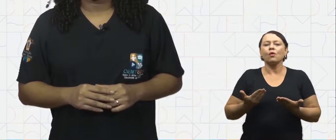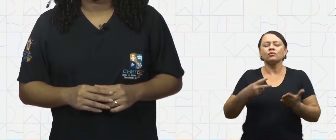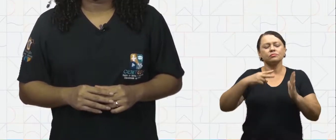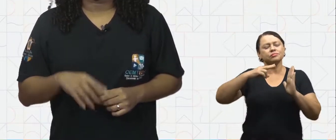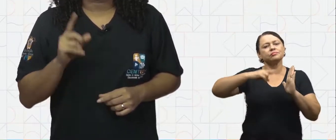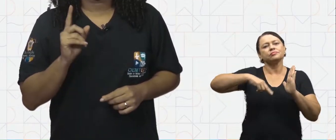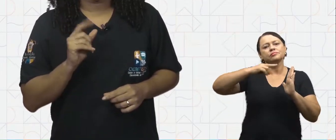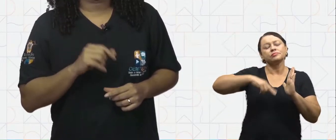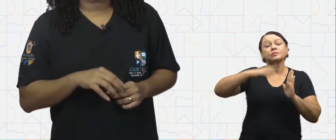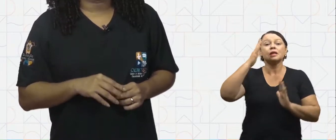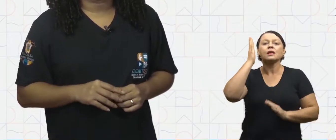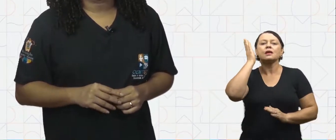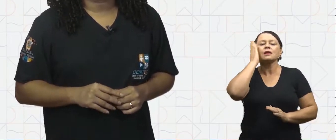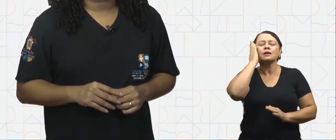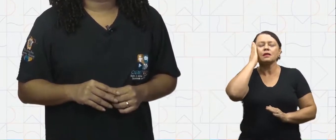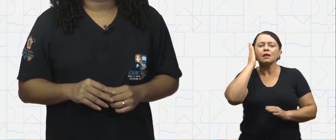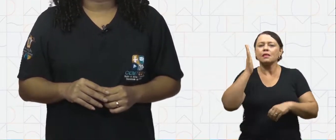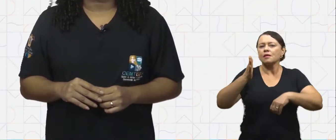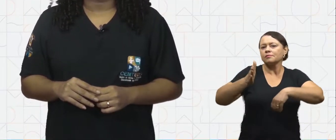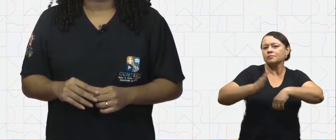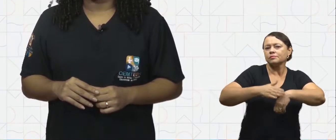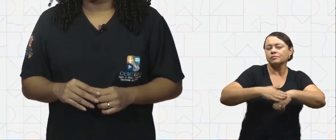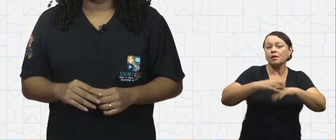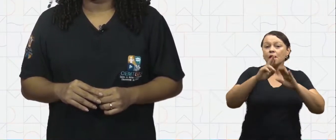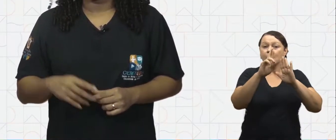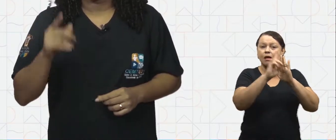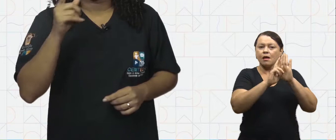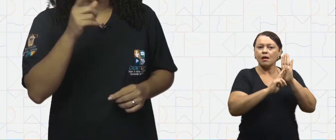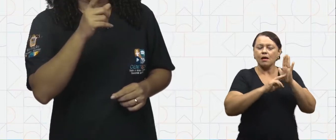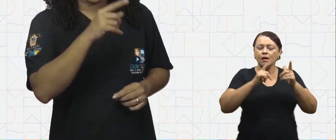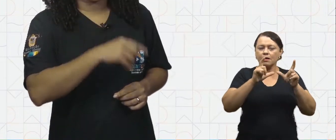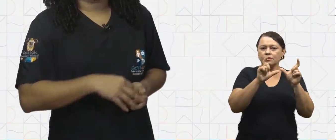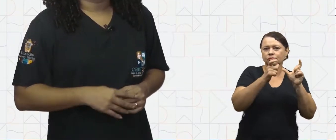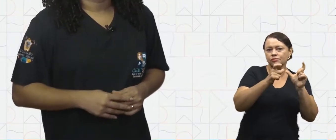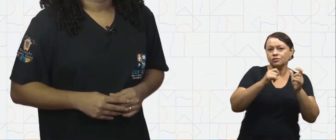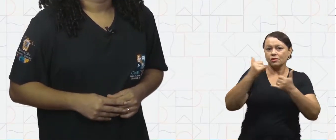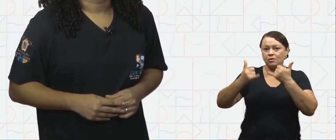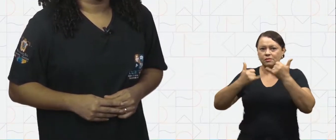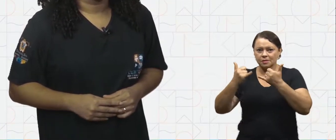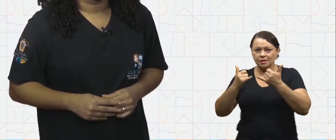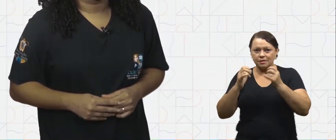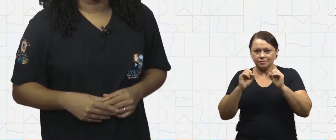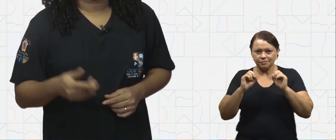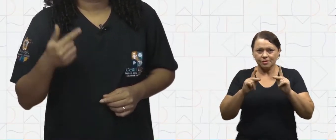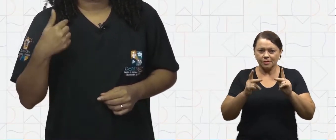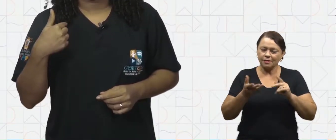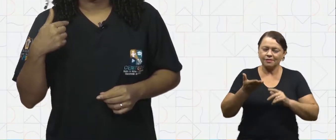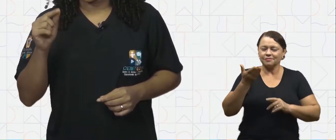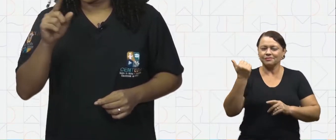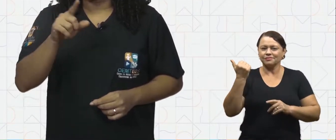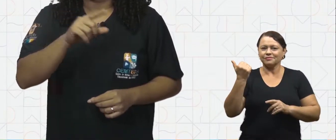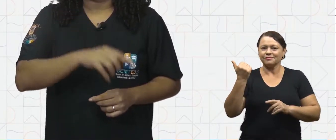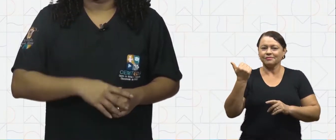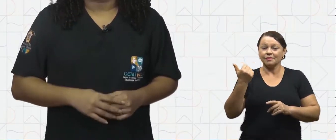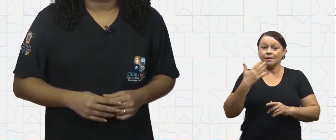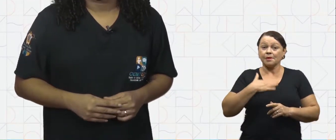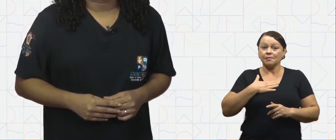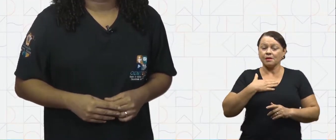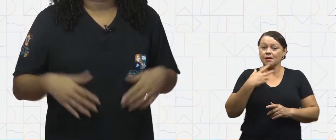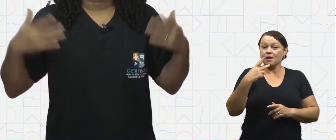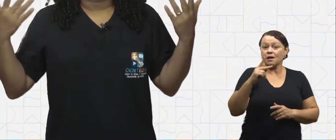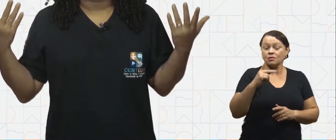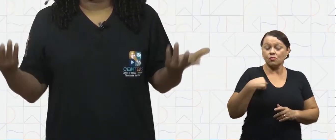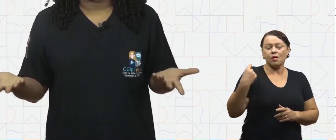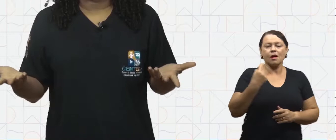e compreender com certa autonomia regras de jogos e brincadeiras. Preparado? Então vem comigo para a minha, a sua,